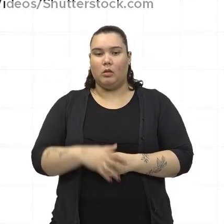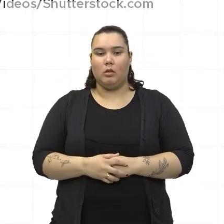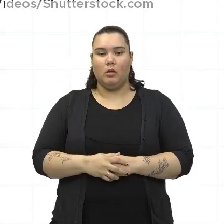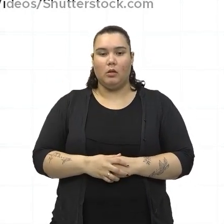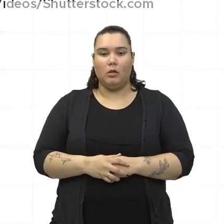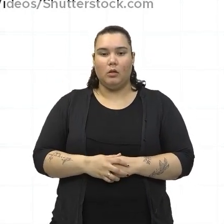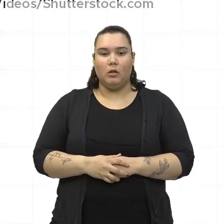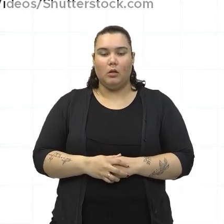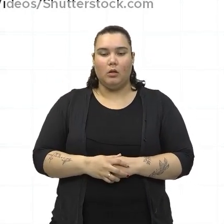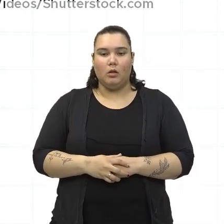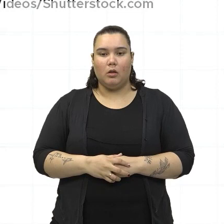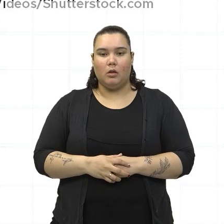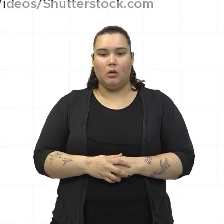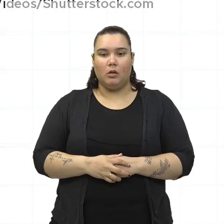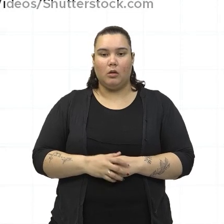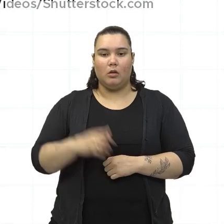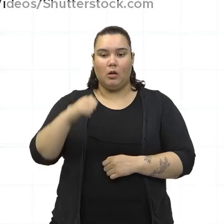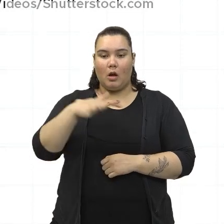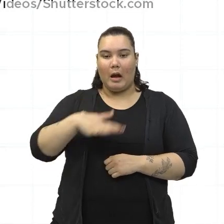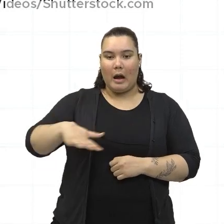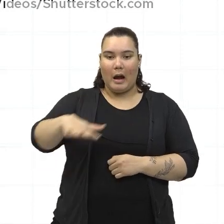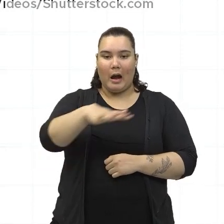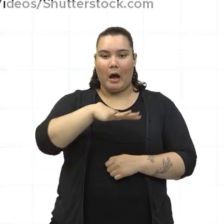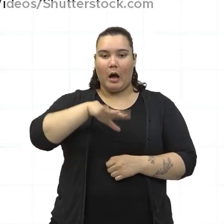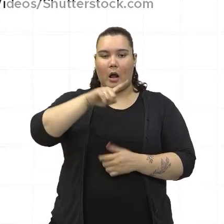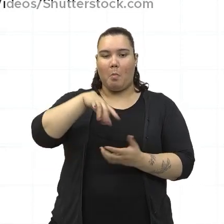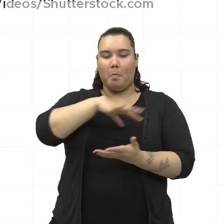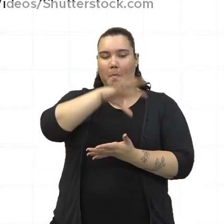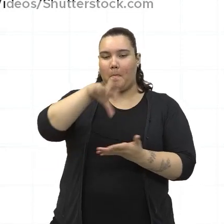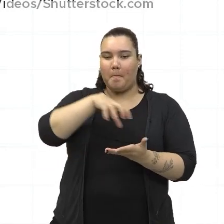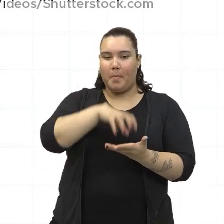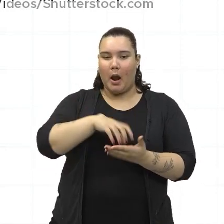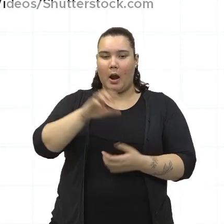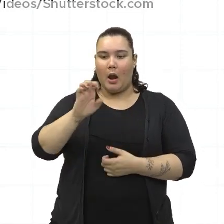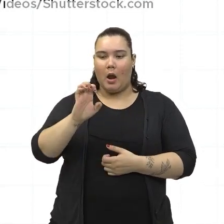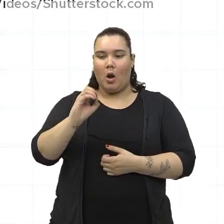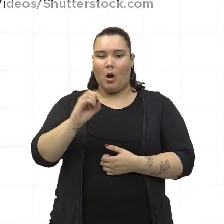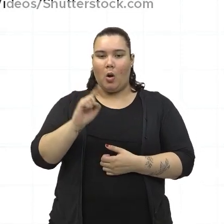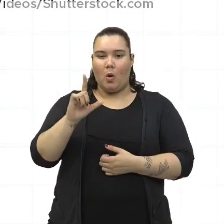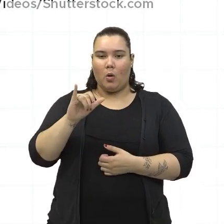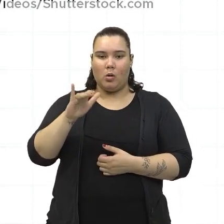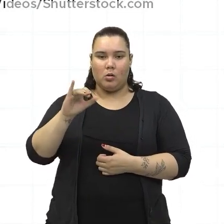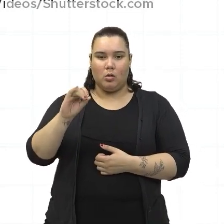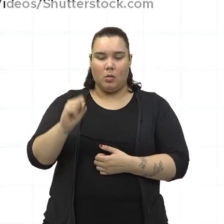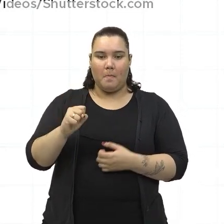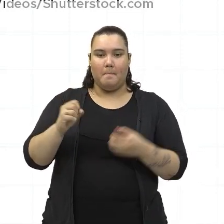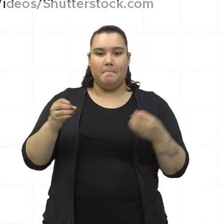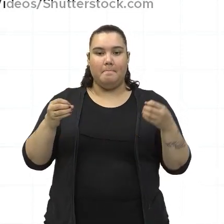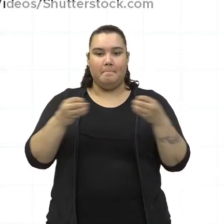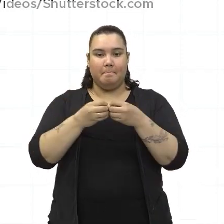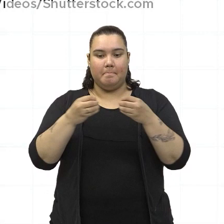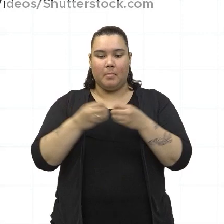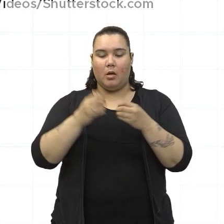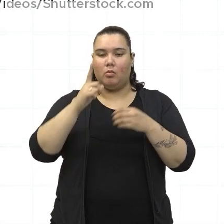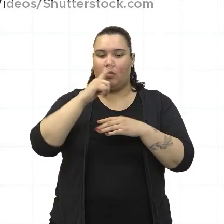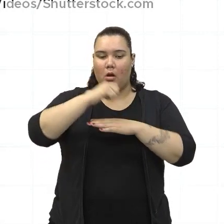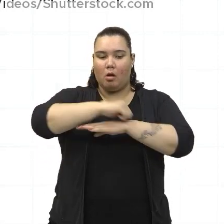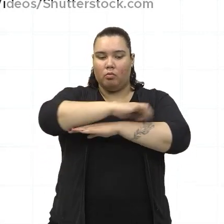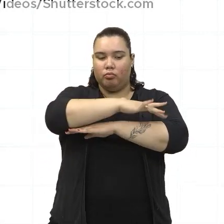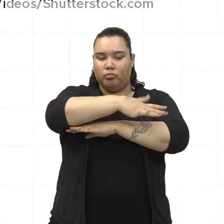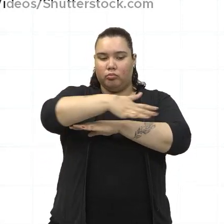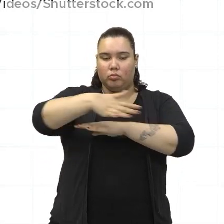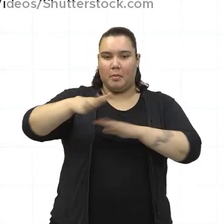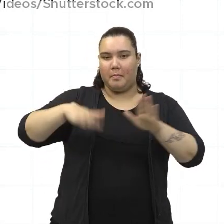observar um parque eólico, né? E aí você visualiza que ele está numa área ali próxima ao litoral, que